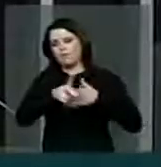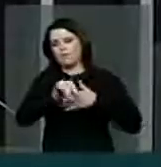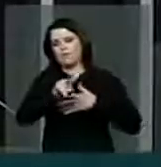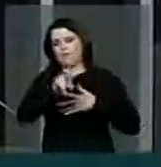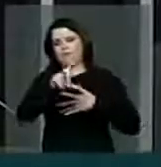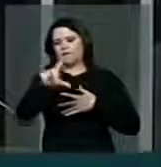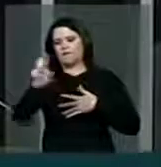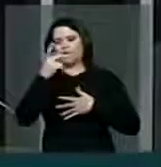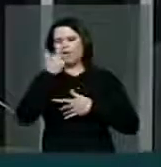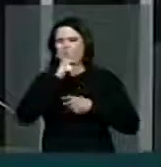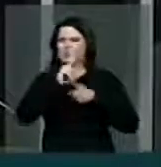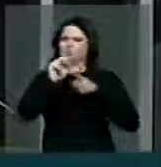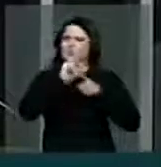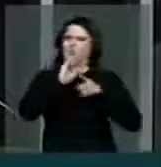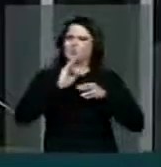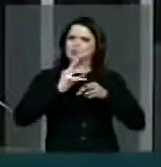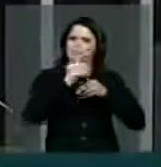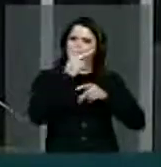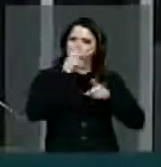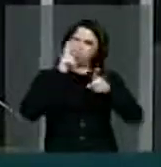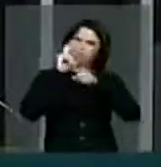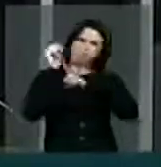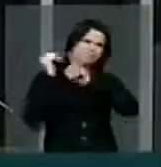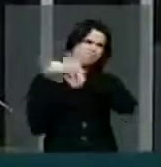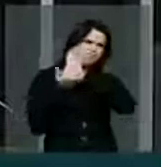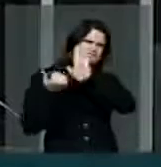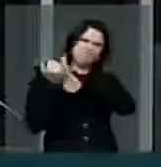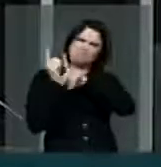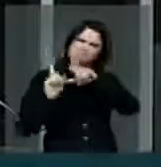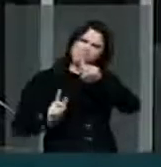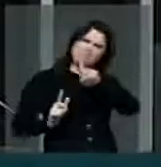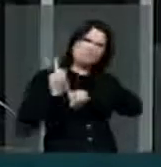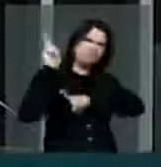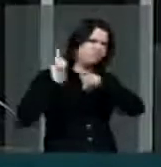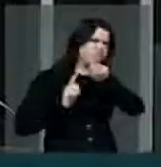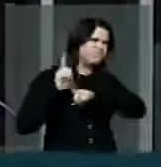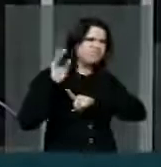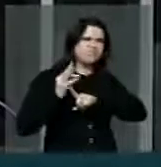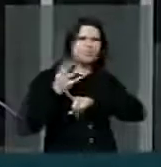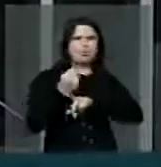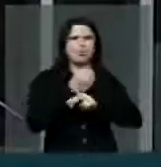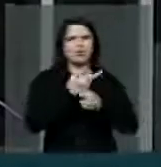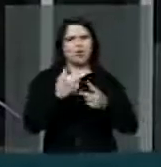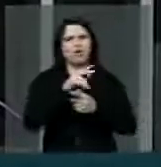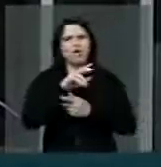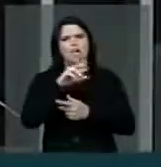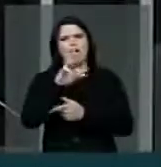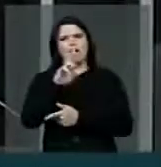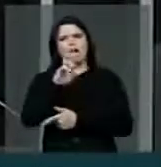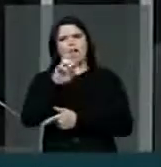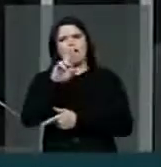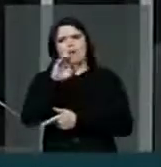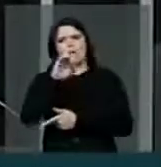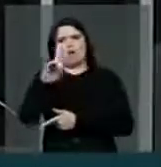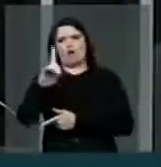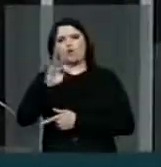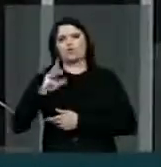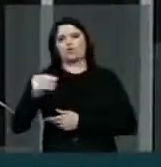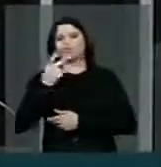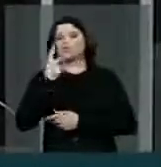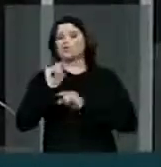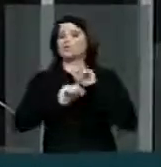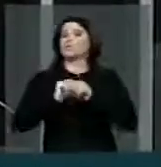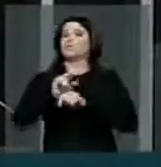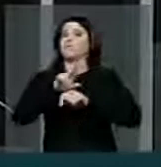tem acumulado conquistas e recordes de produção numa história de sucesso contínuo. E os municípios, o que tem